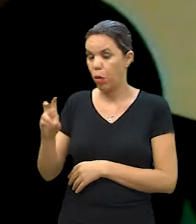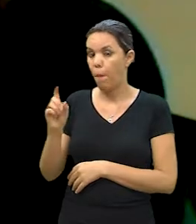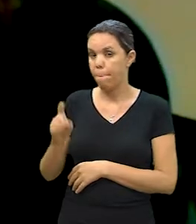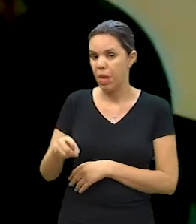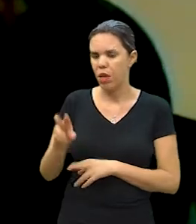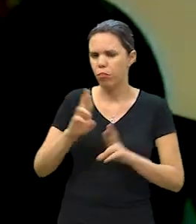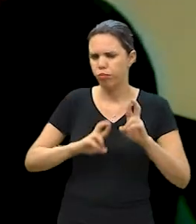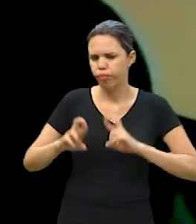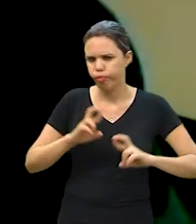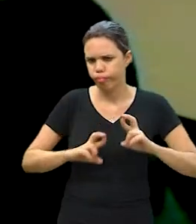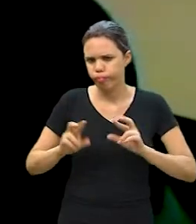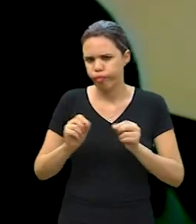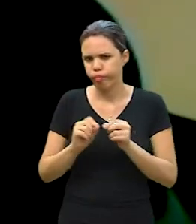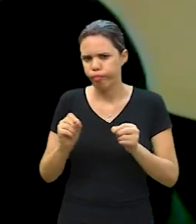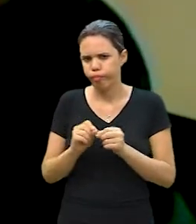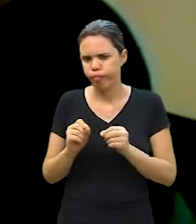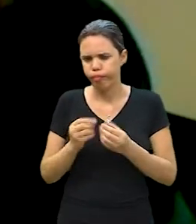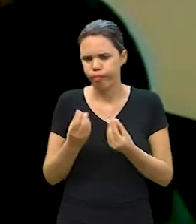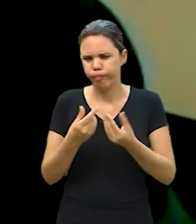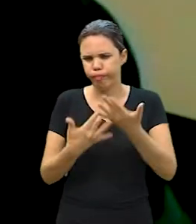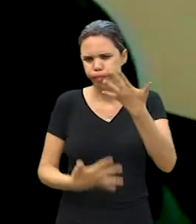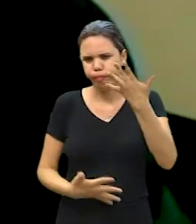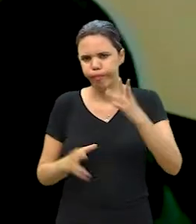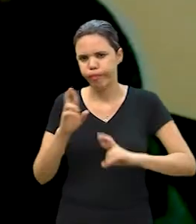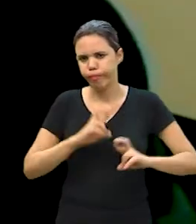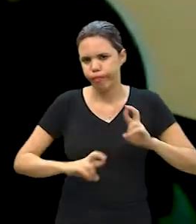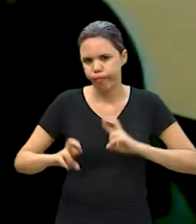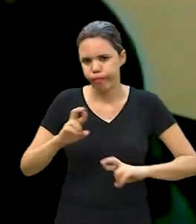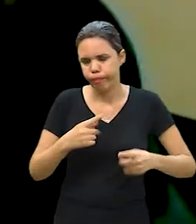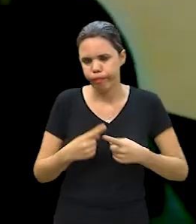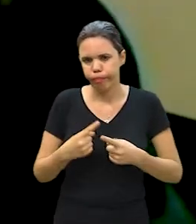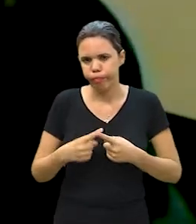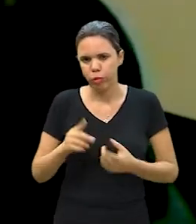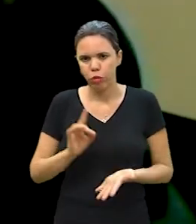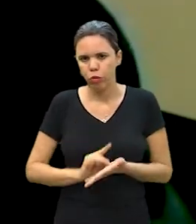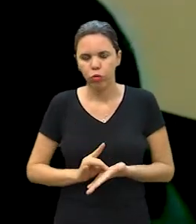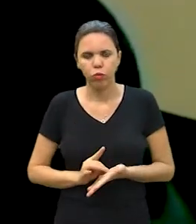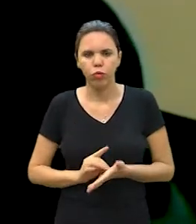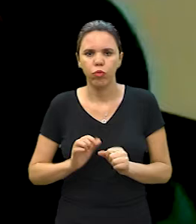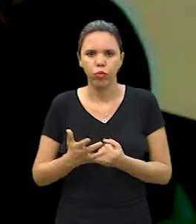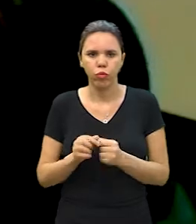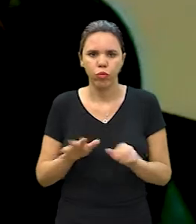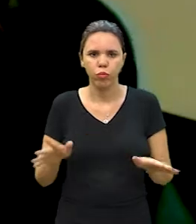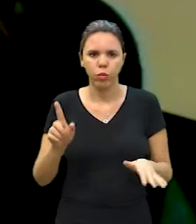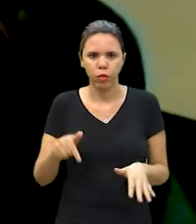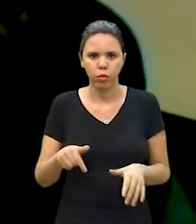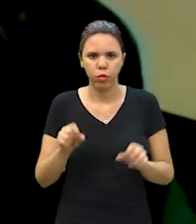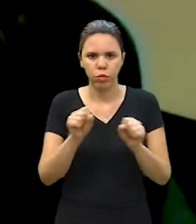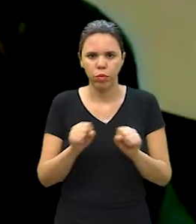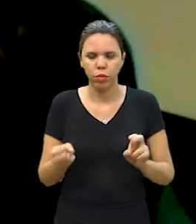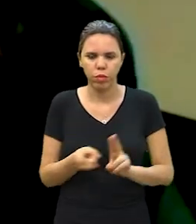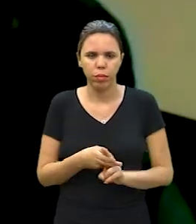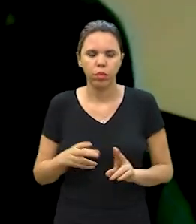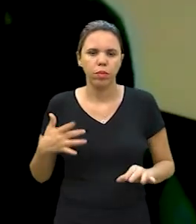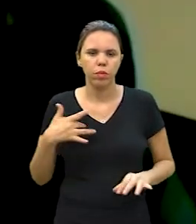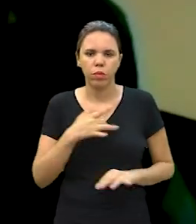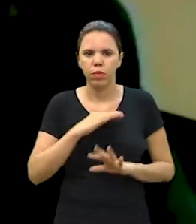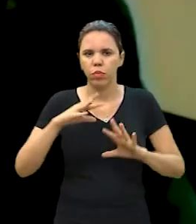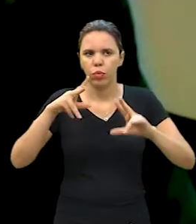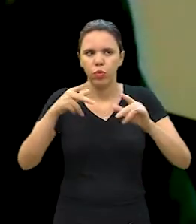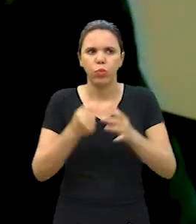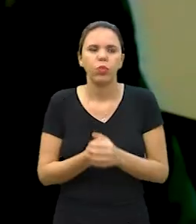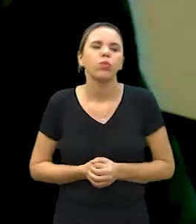serão feitos, vários exames, né, porque, de fato, com a pandemia, com o sistema de saúde